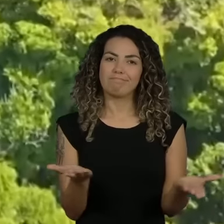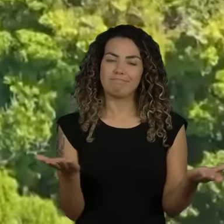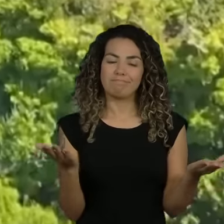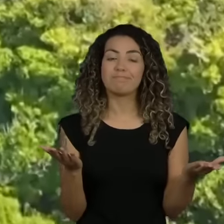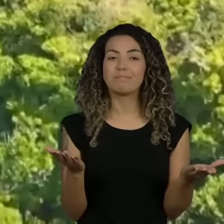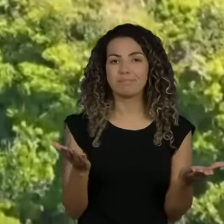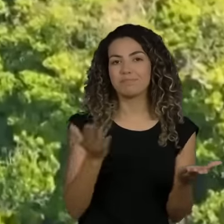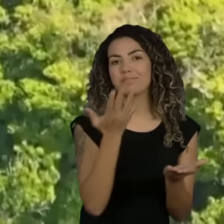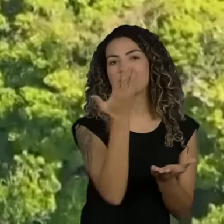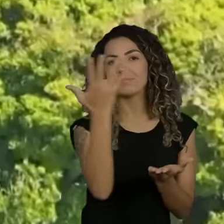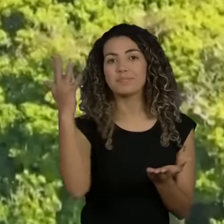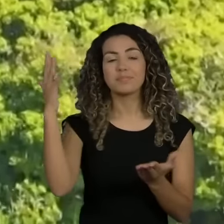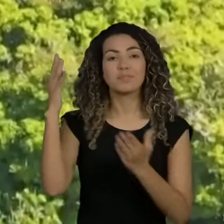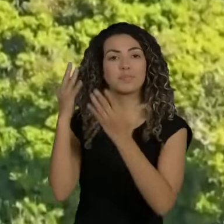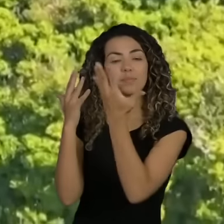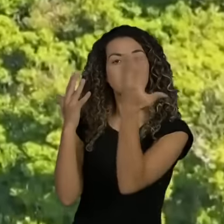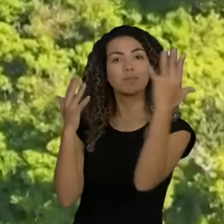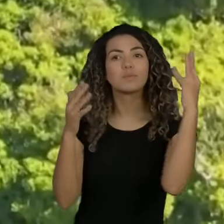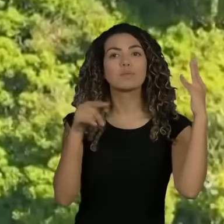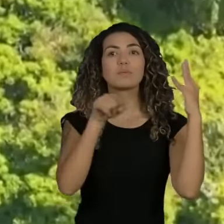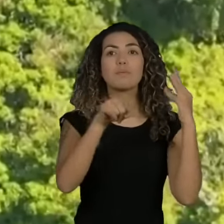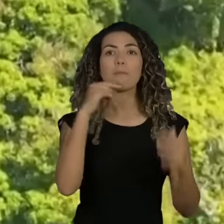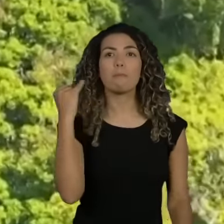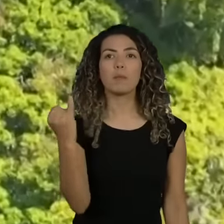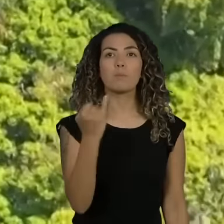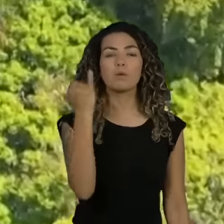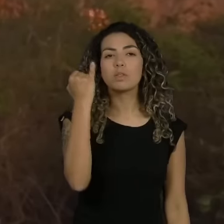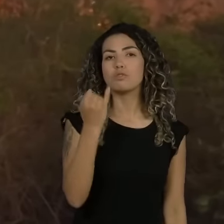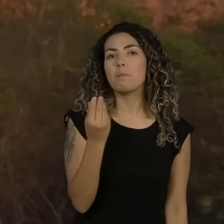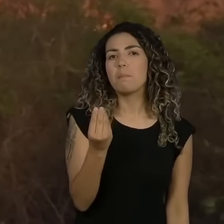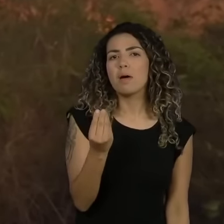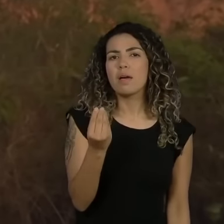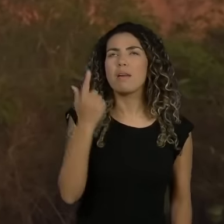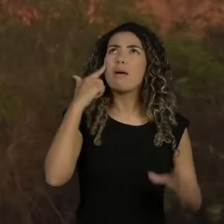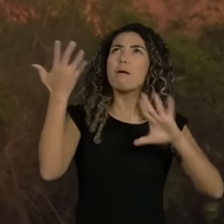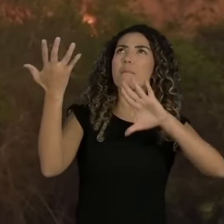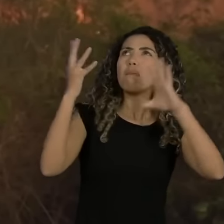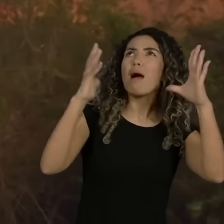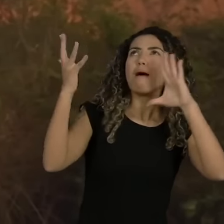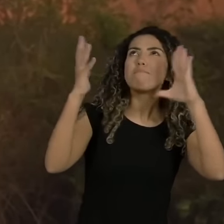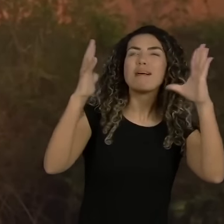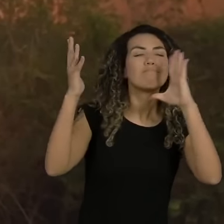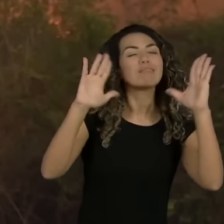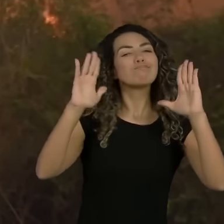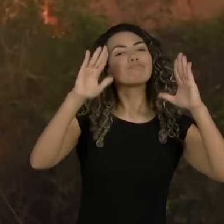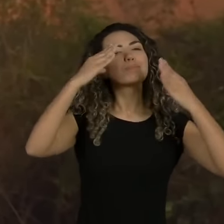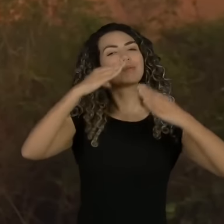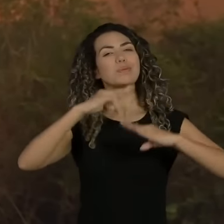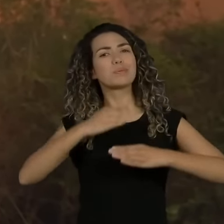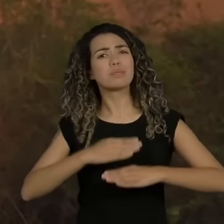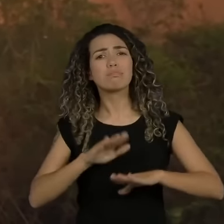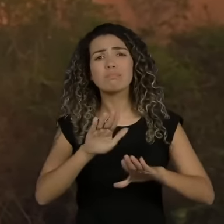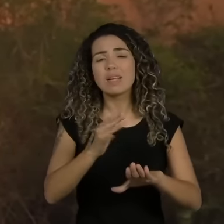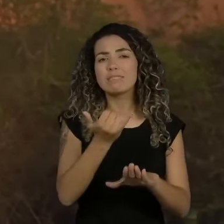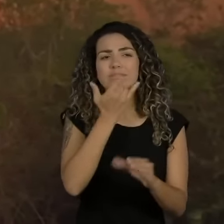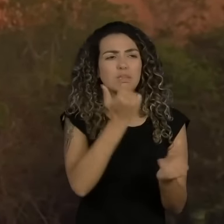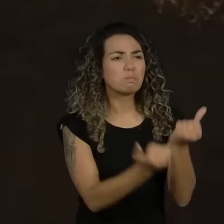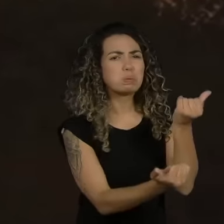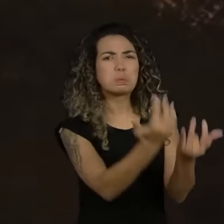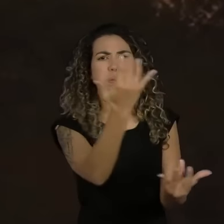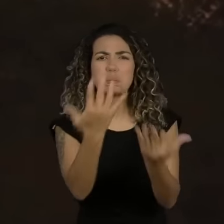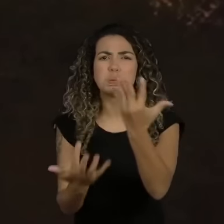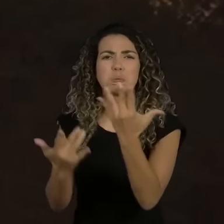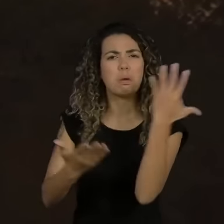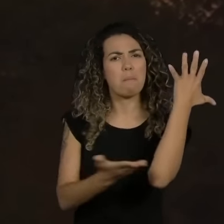As florestas contribuem para regular o clima da Terra, mas o avanço das queimadas, desmatamentos, agropecuária